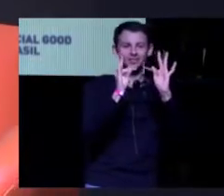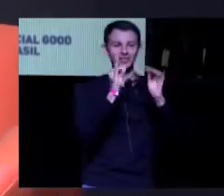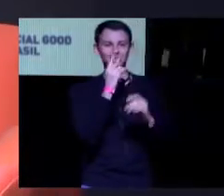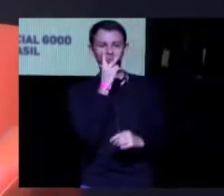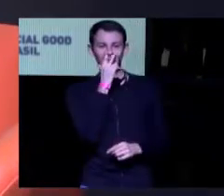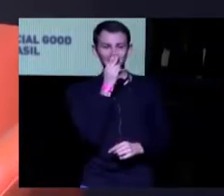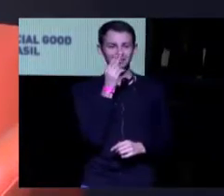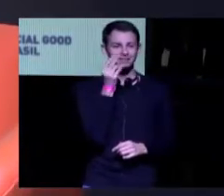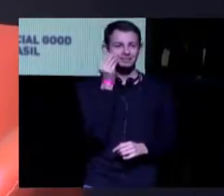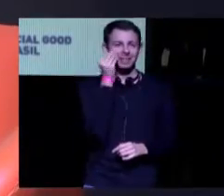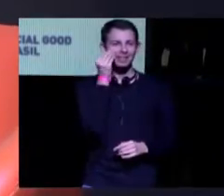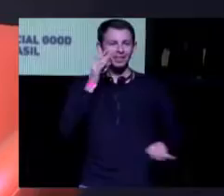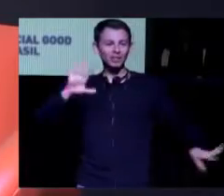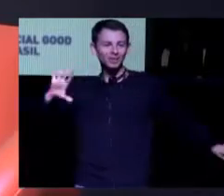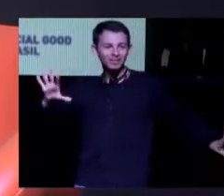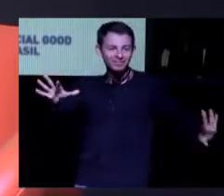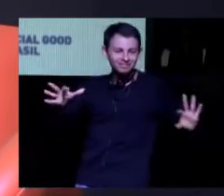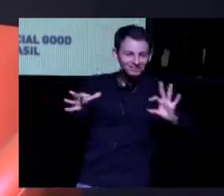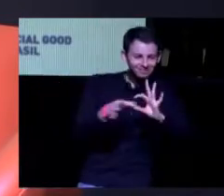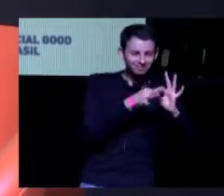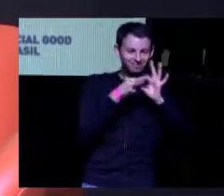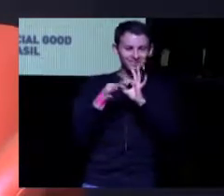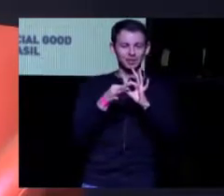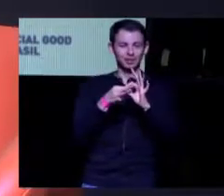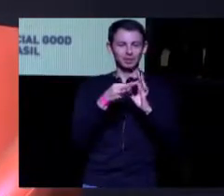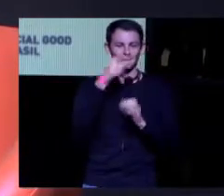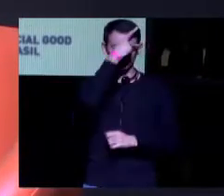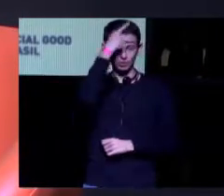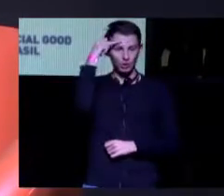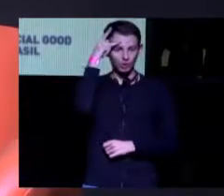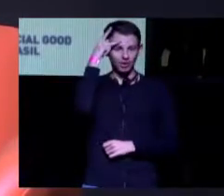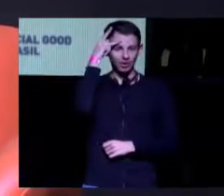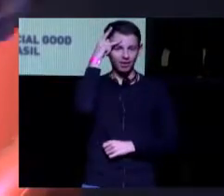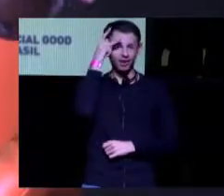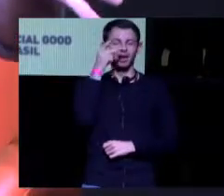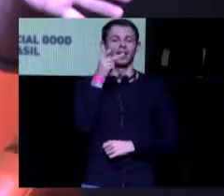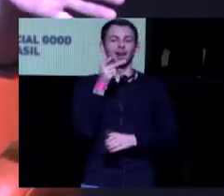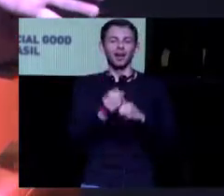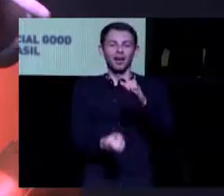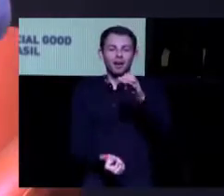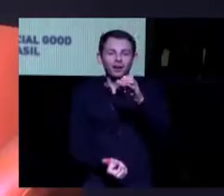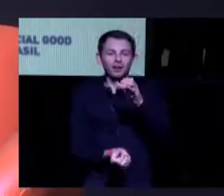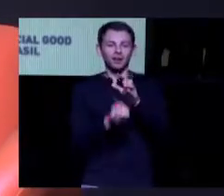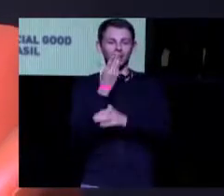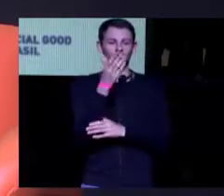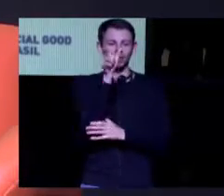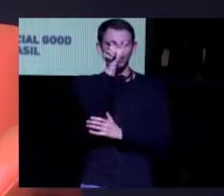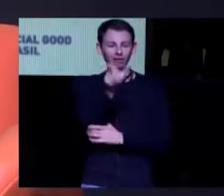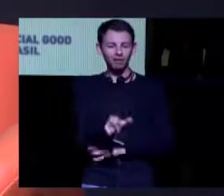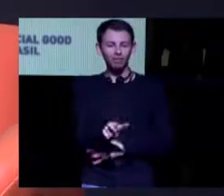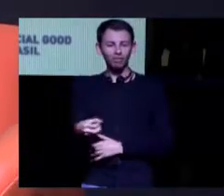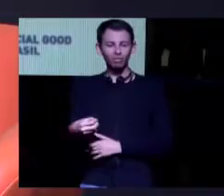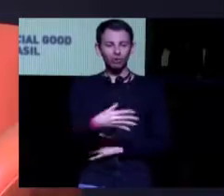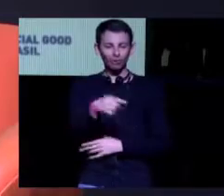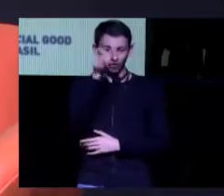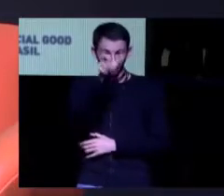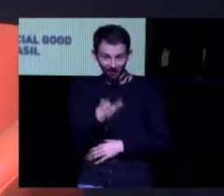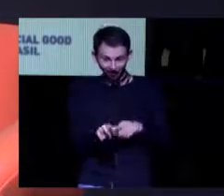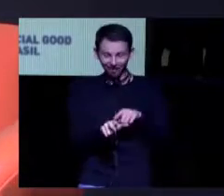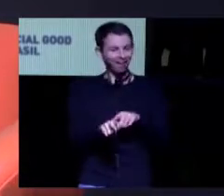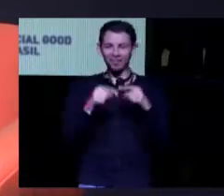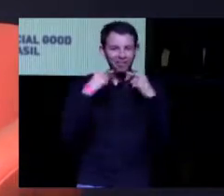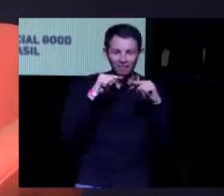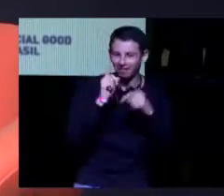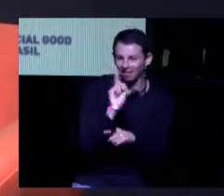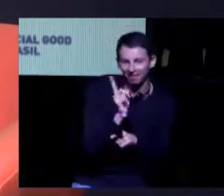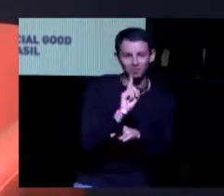de pessoas, nasce esse novo tipo de pessoa, que não é o que reclama, não é o que faz, mas é o que apoia